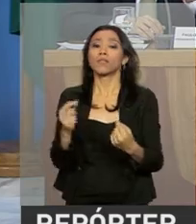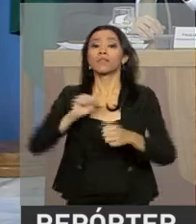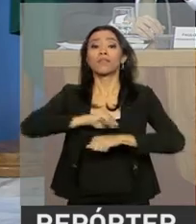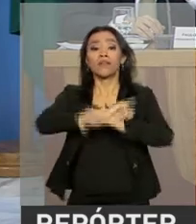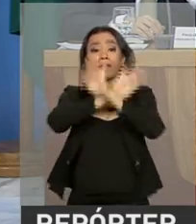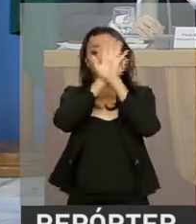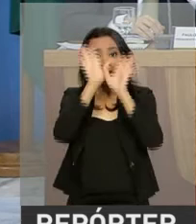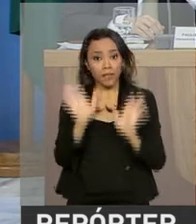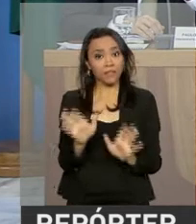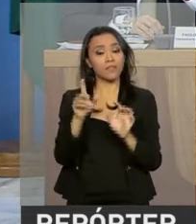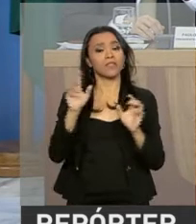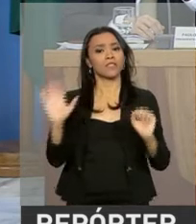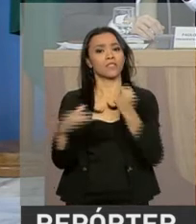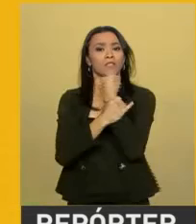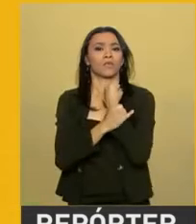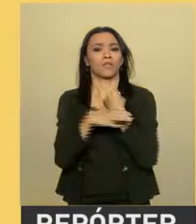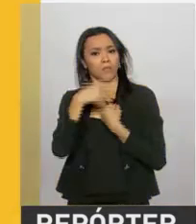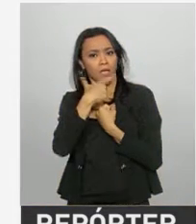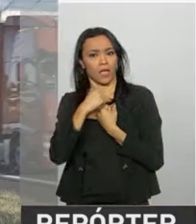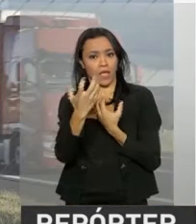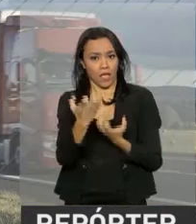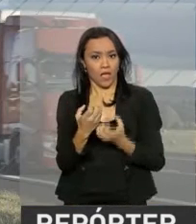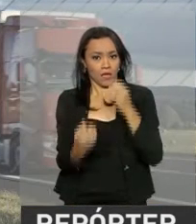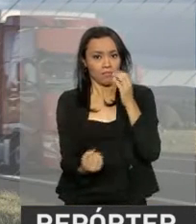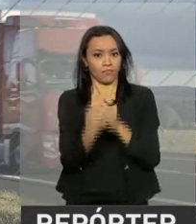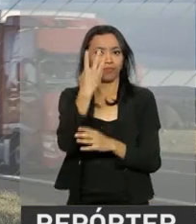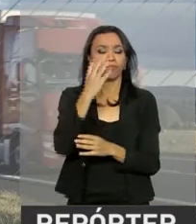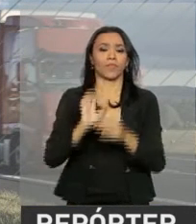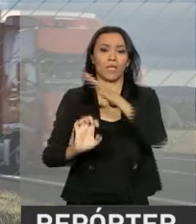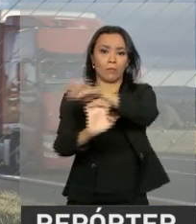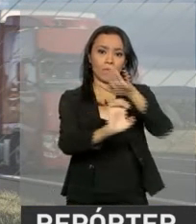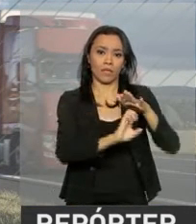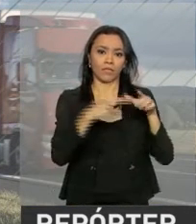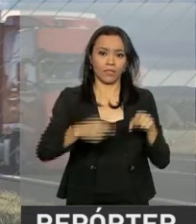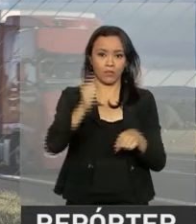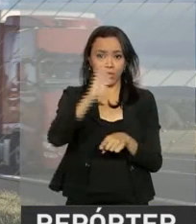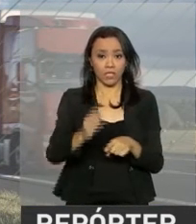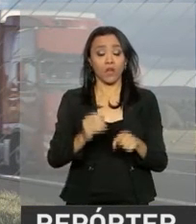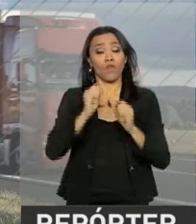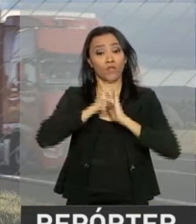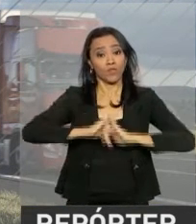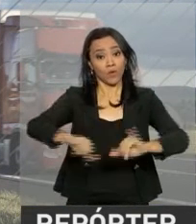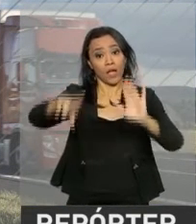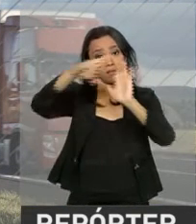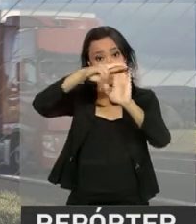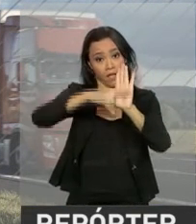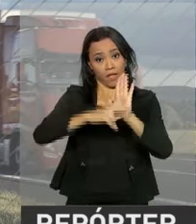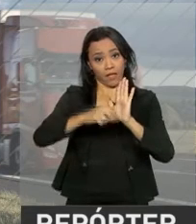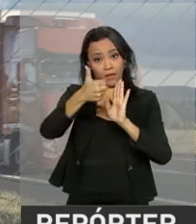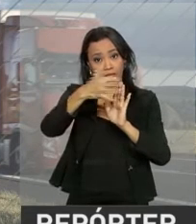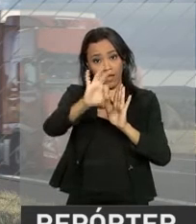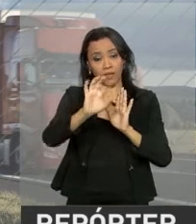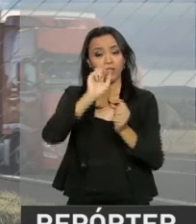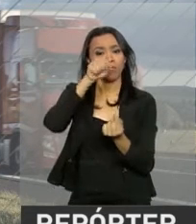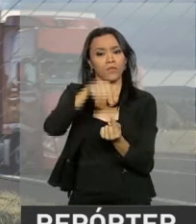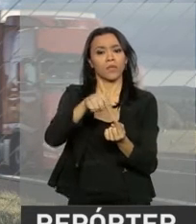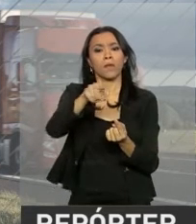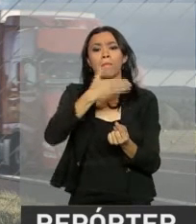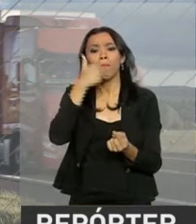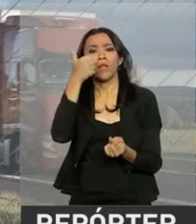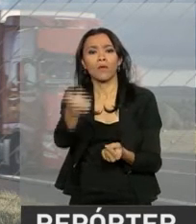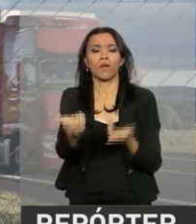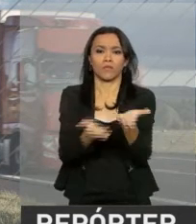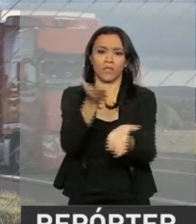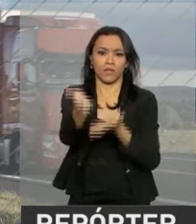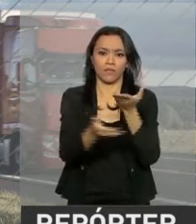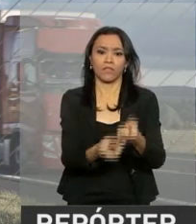processo e segurança aos investidores. Para isso, foram divulgadas 10 diretrizes, entre elas, melhorar a prestação de